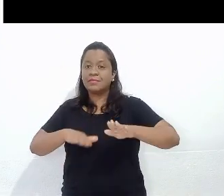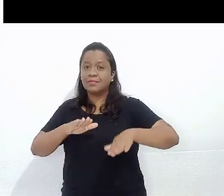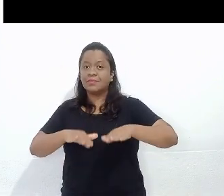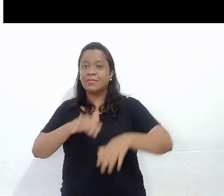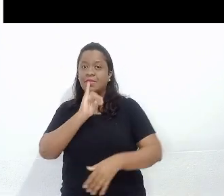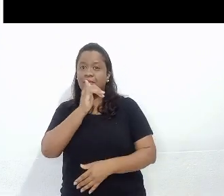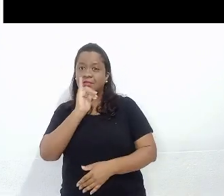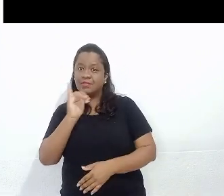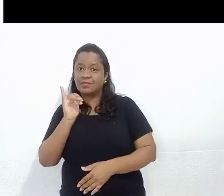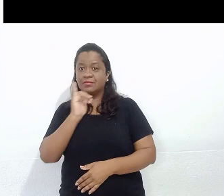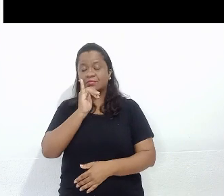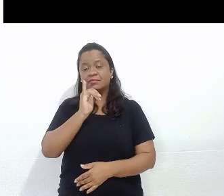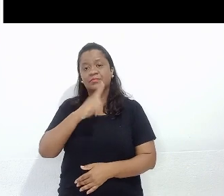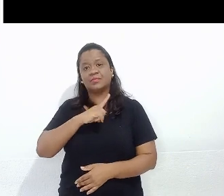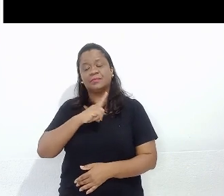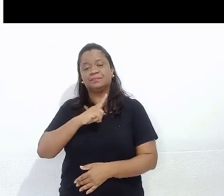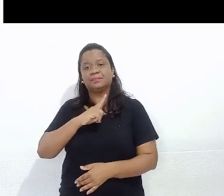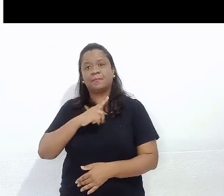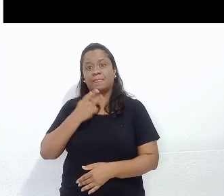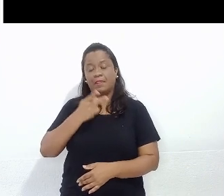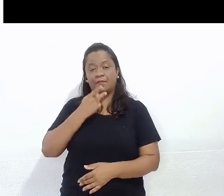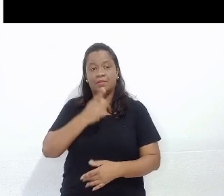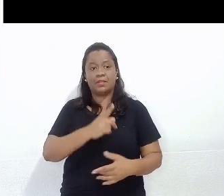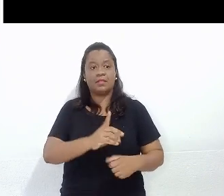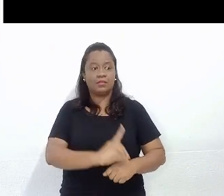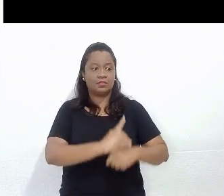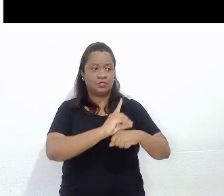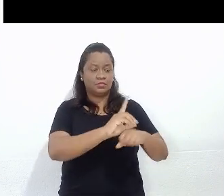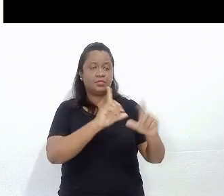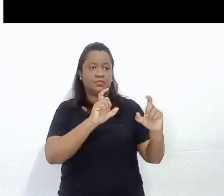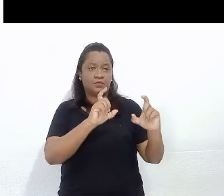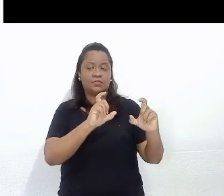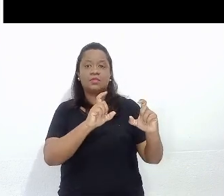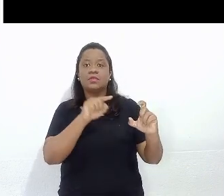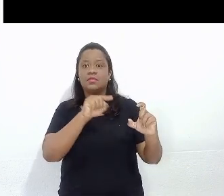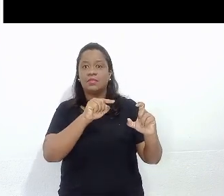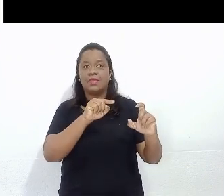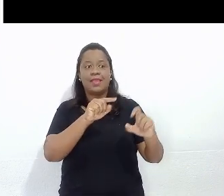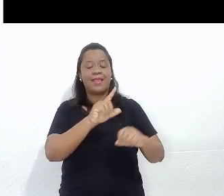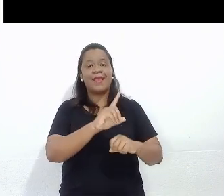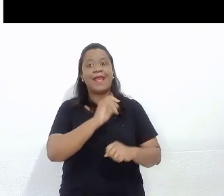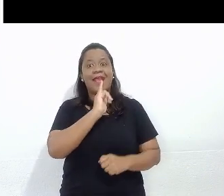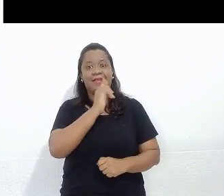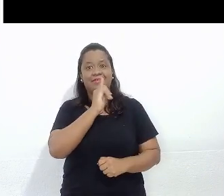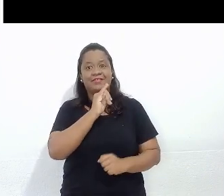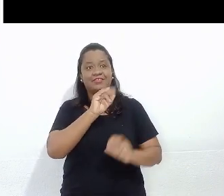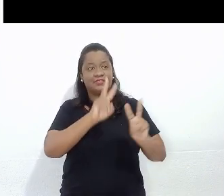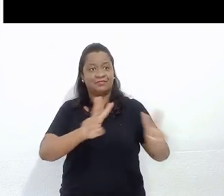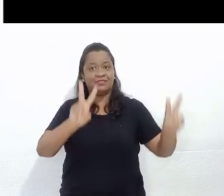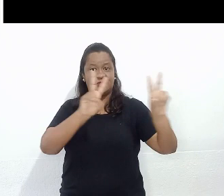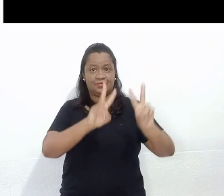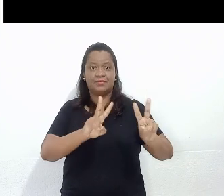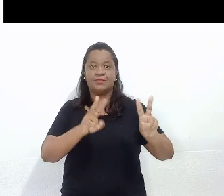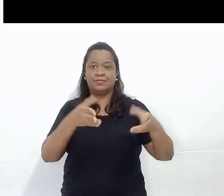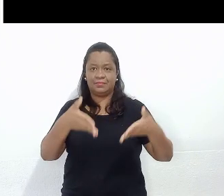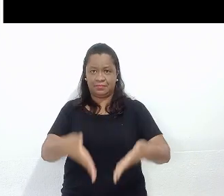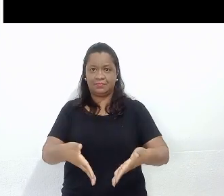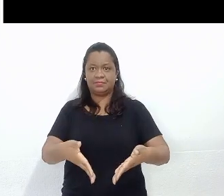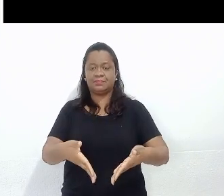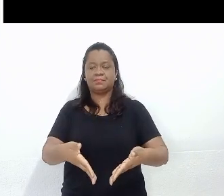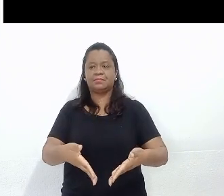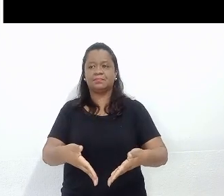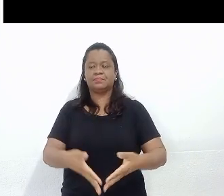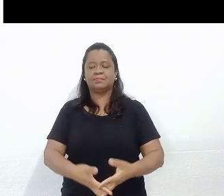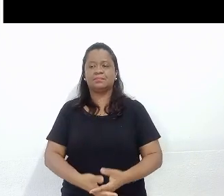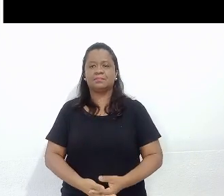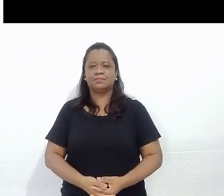tem. Como a gente está falando de direção de fotografia, é a narrativa visual que está pegando mais aqui, né, para